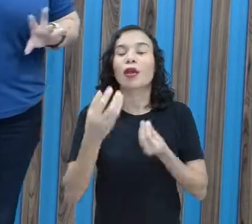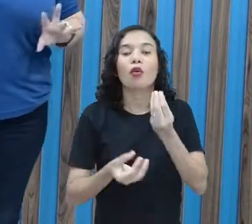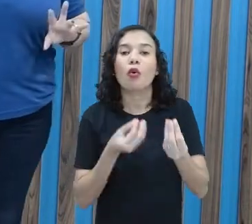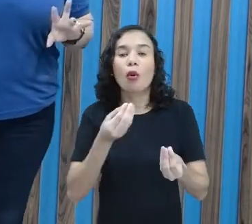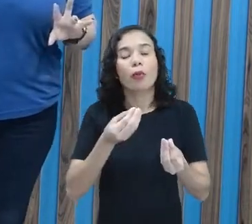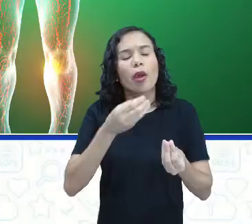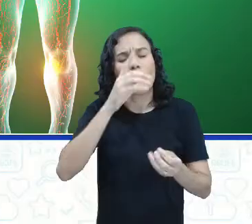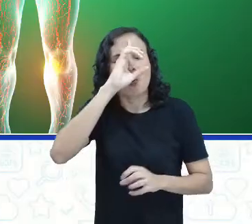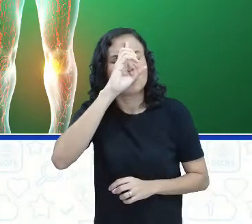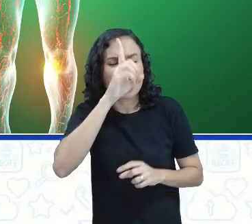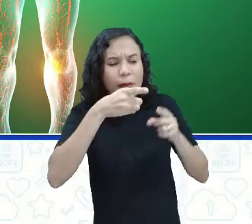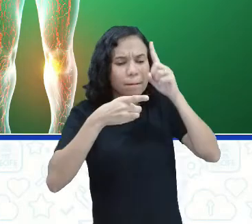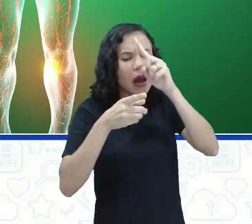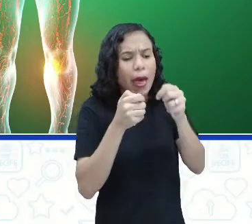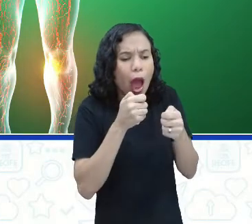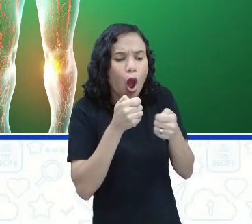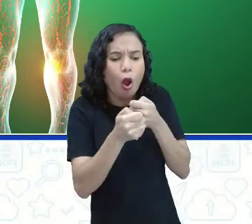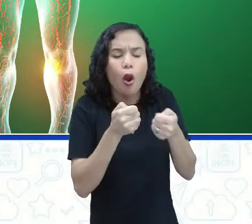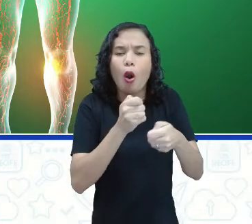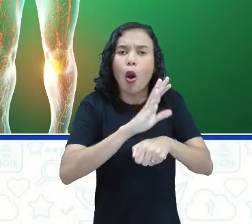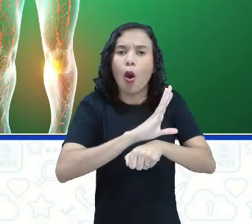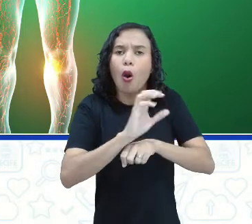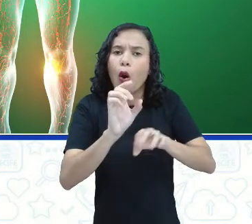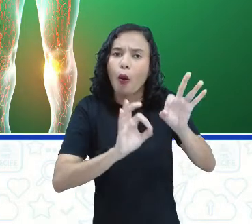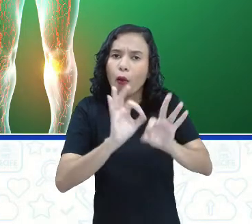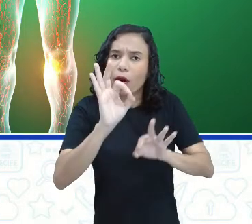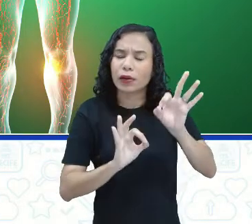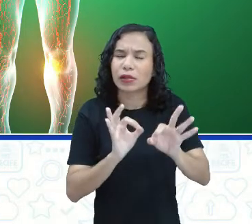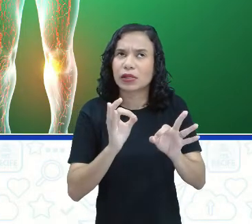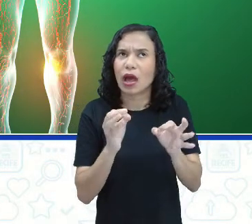atividades celulares. Mas como é que o DNA